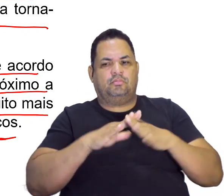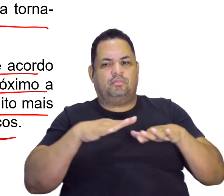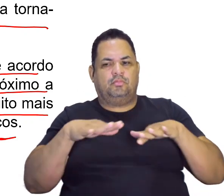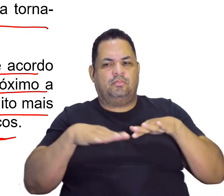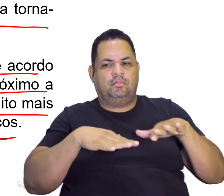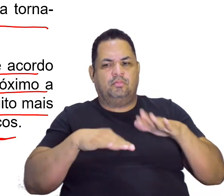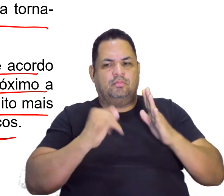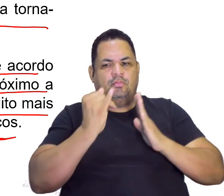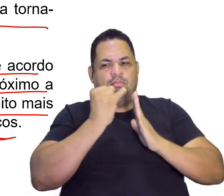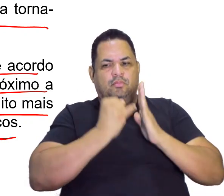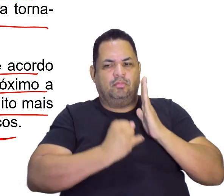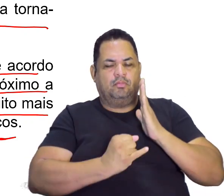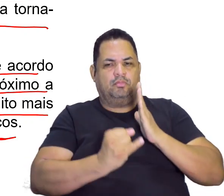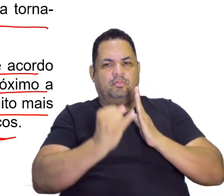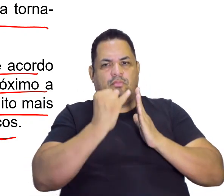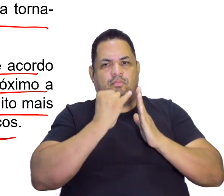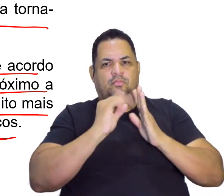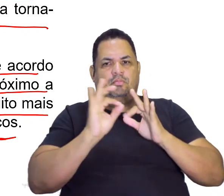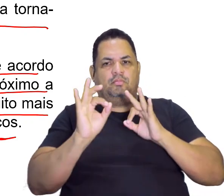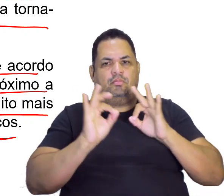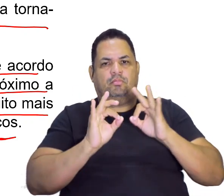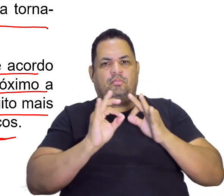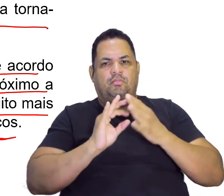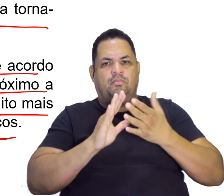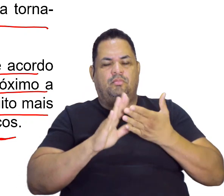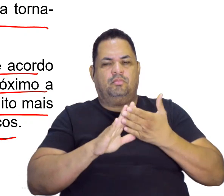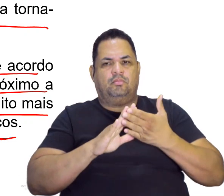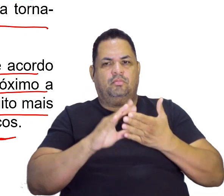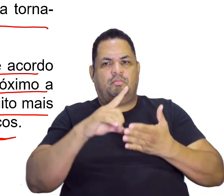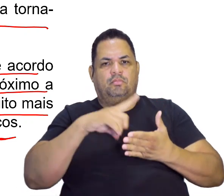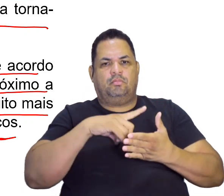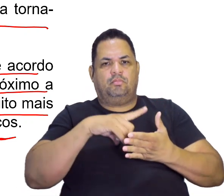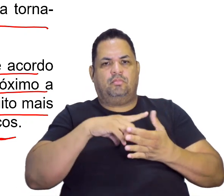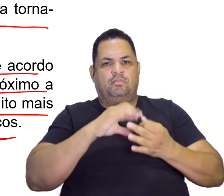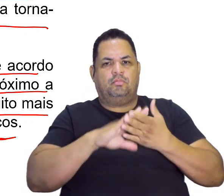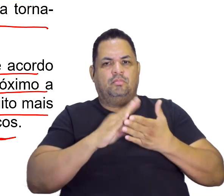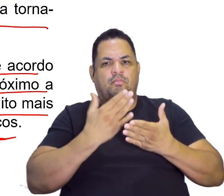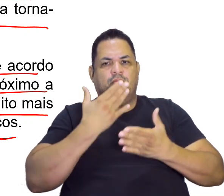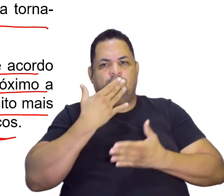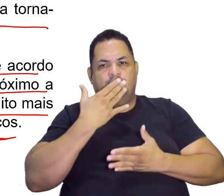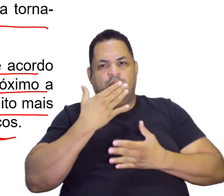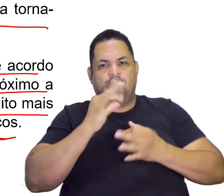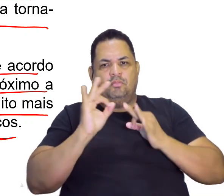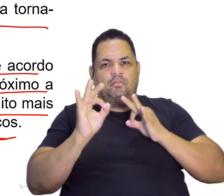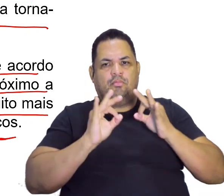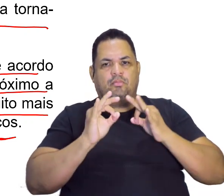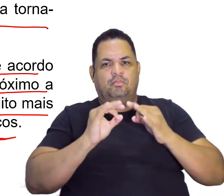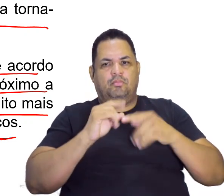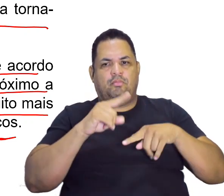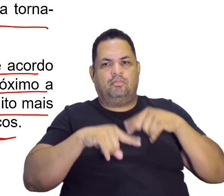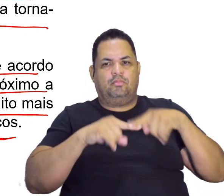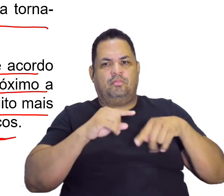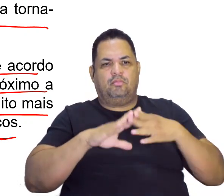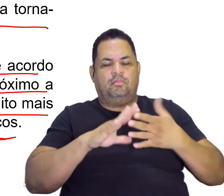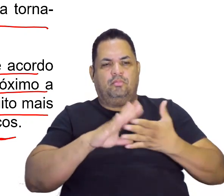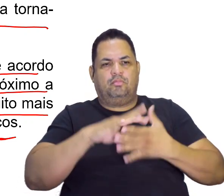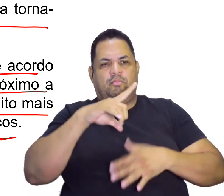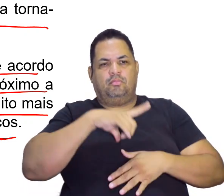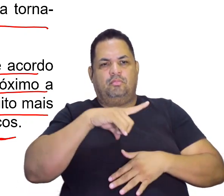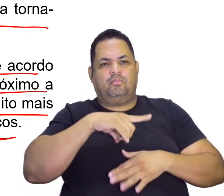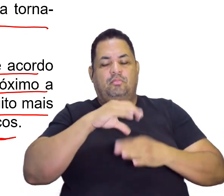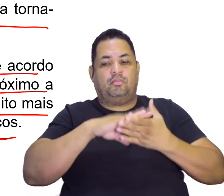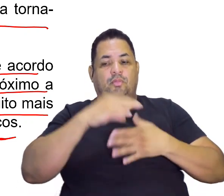movimento impressionista, né? A pintura deve registrar as tonalidades que os objetos